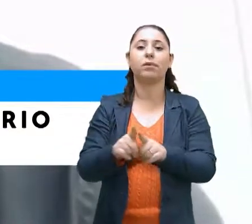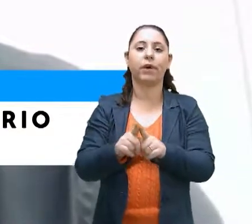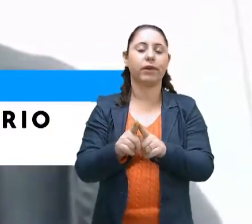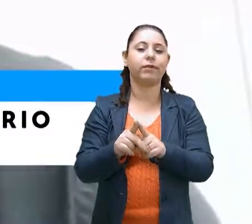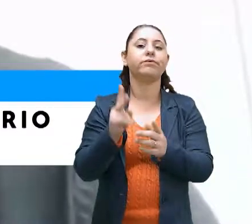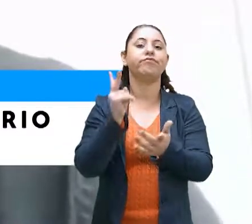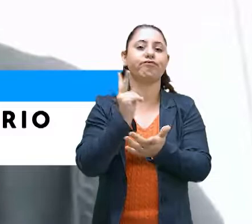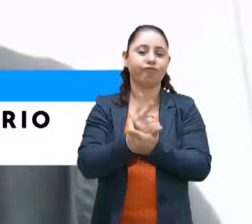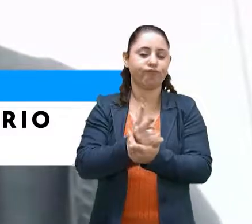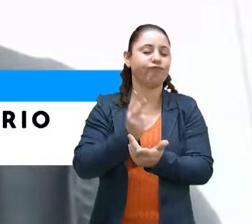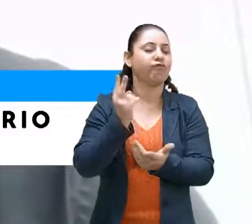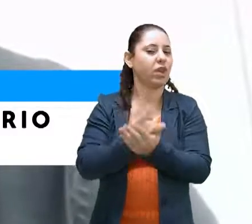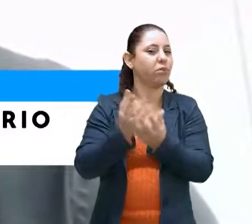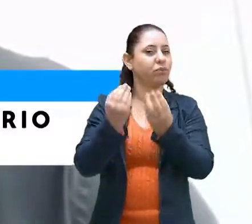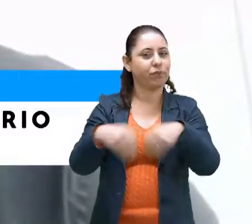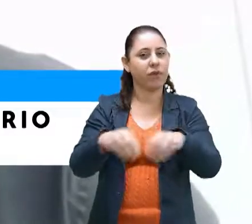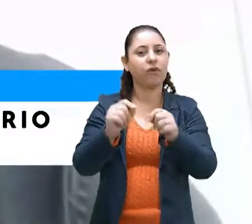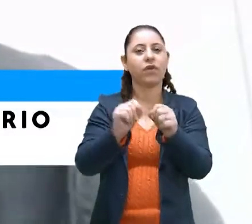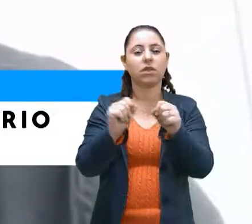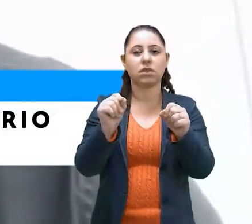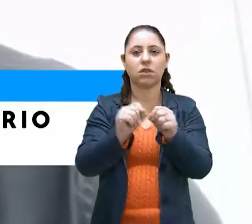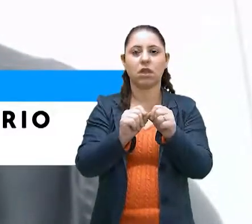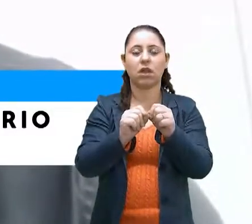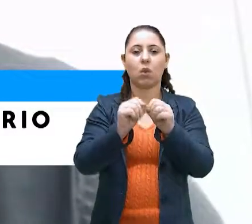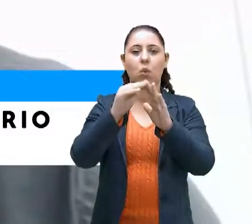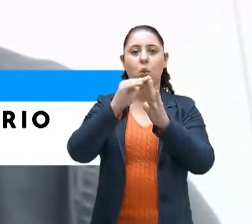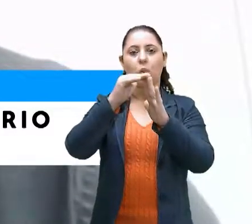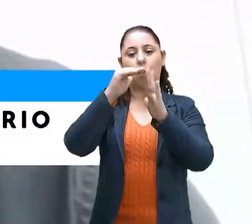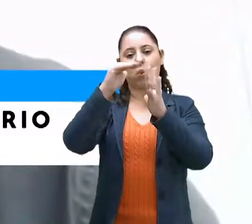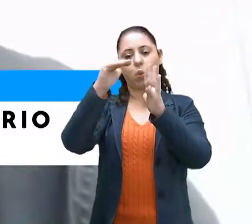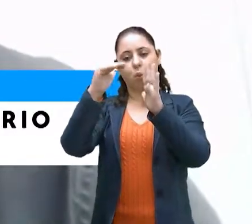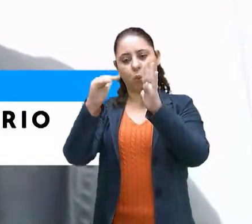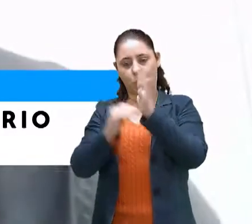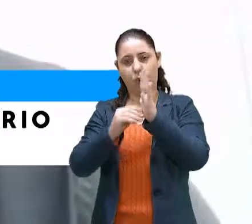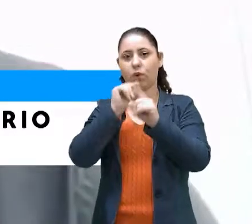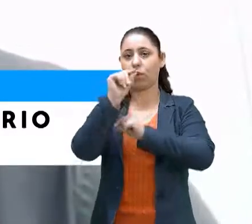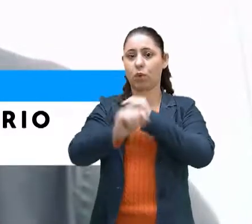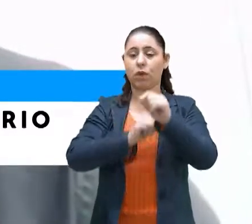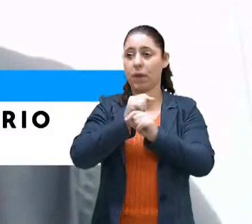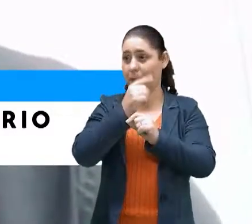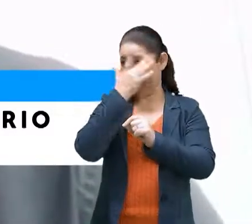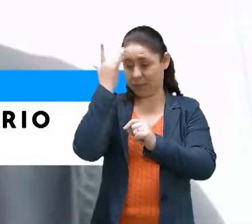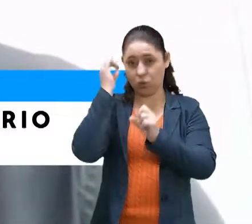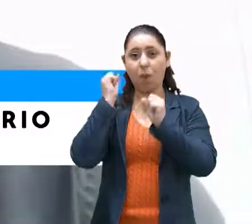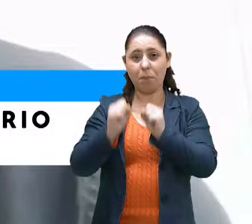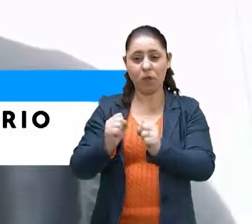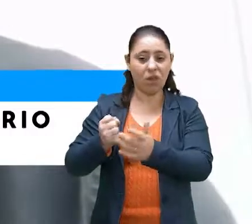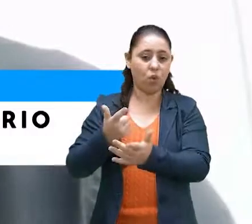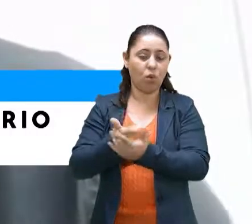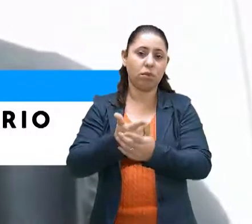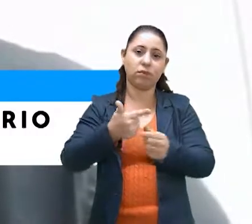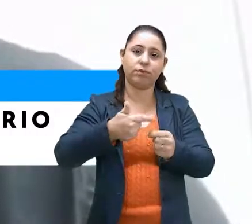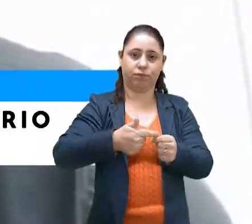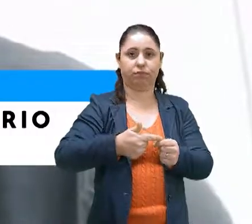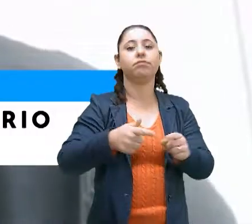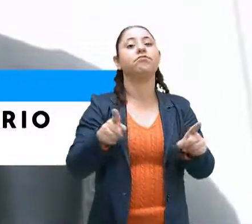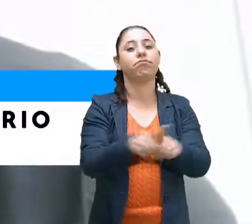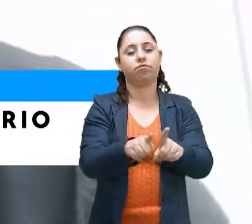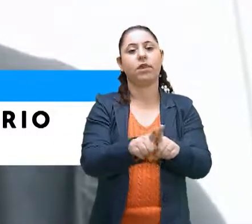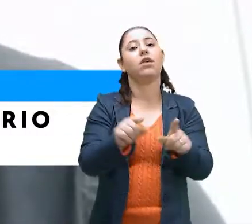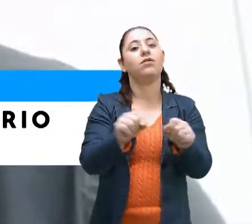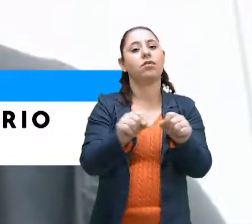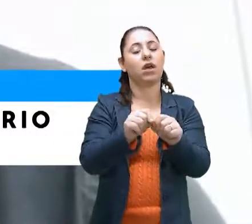vida dos brasileiros e vai continuar refletindo, causando assim uma queda, né, no poder aquisitivo